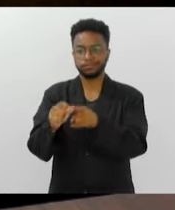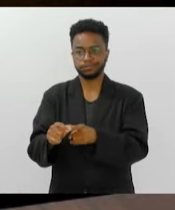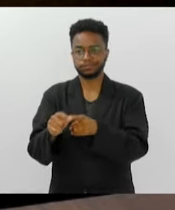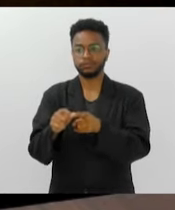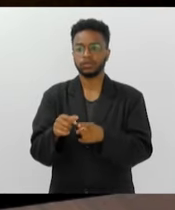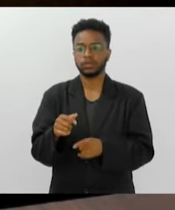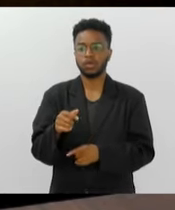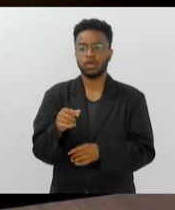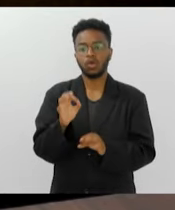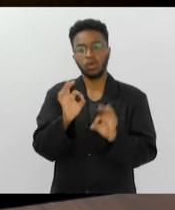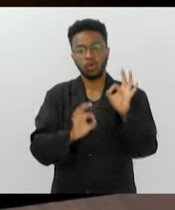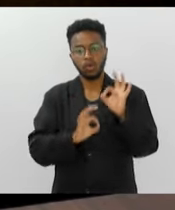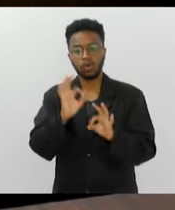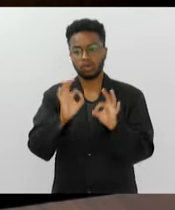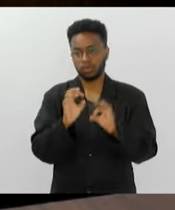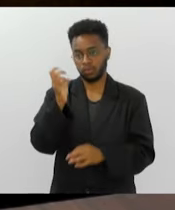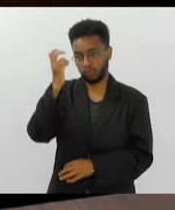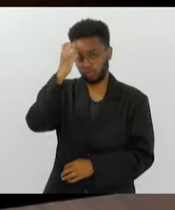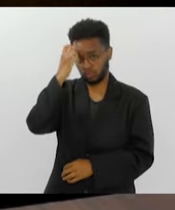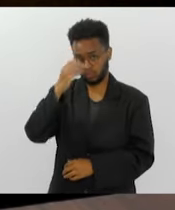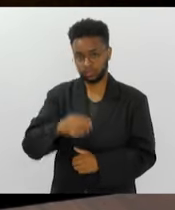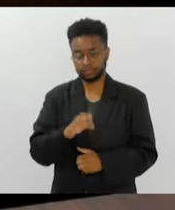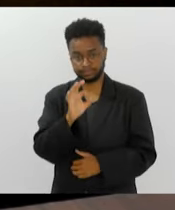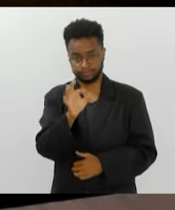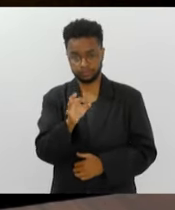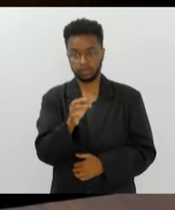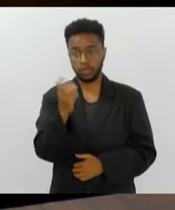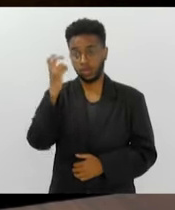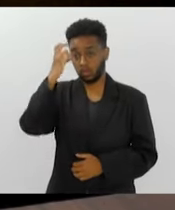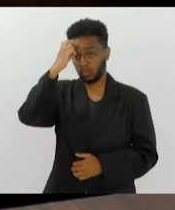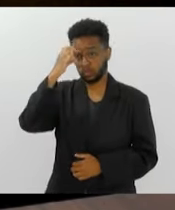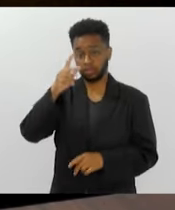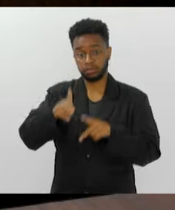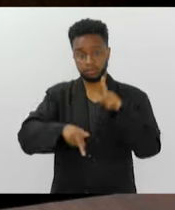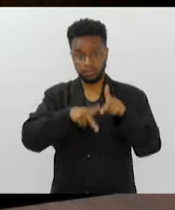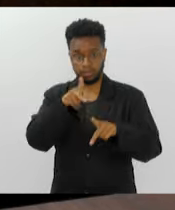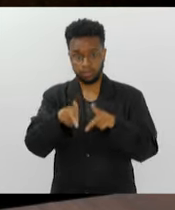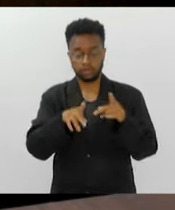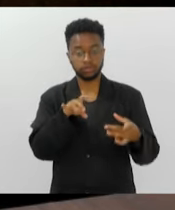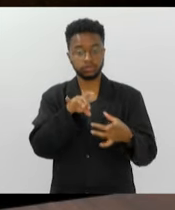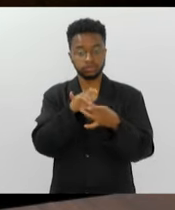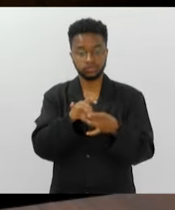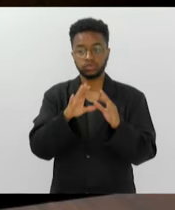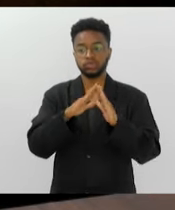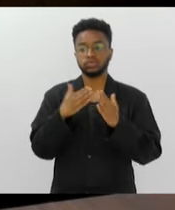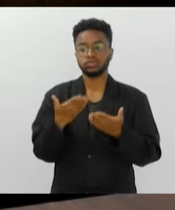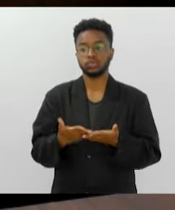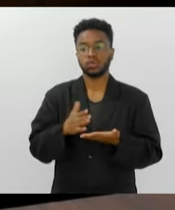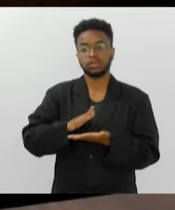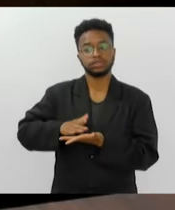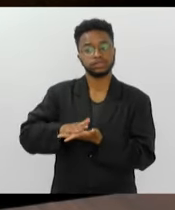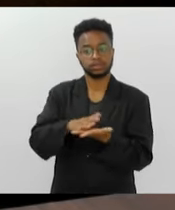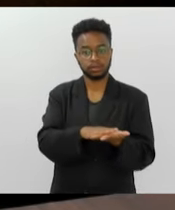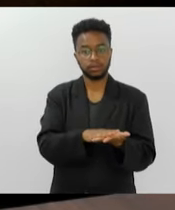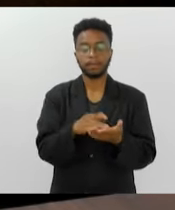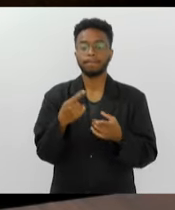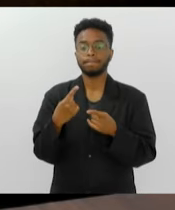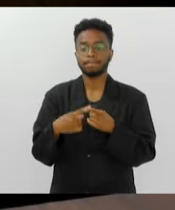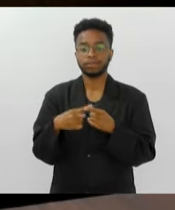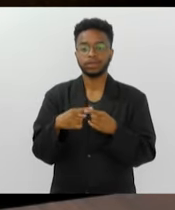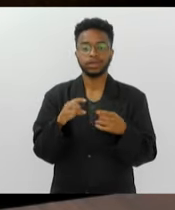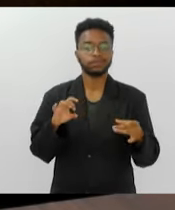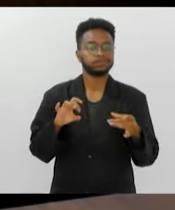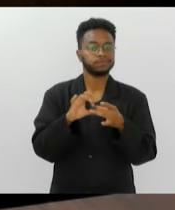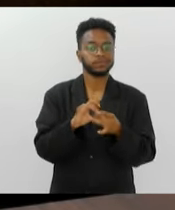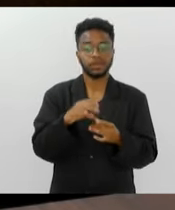constroem a cultura né a cultura popular através das escolas de samba que são parte